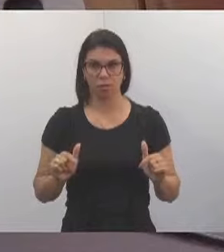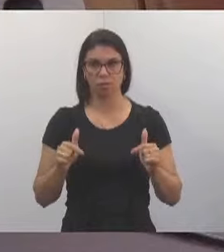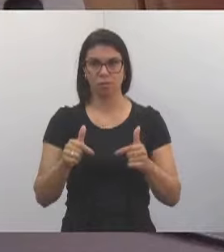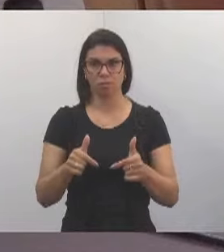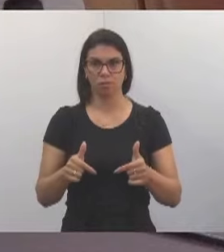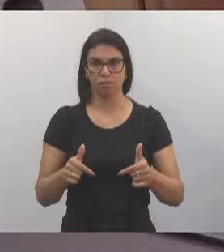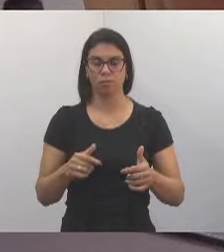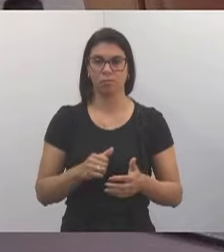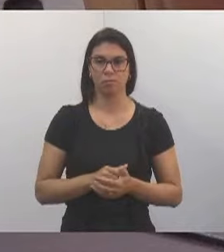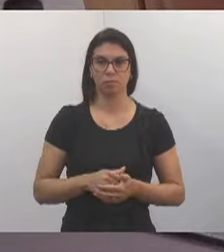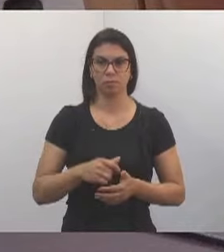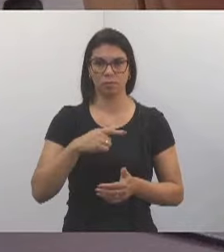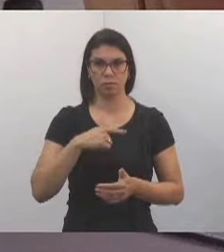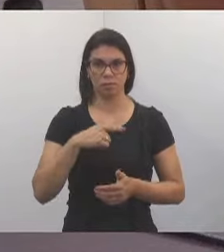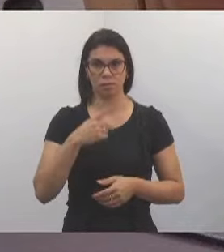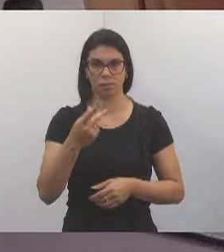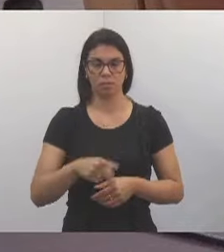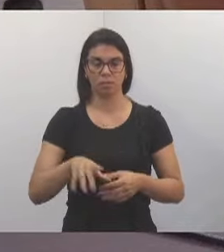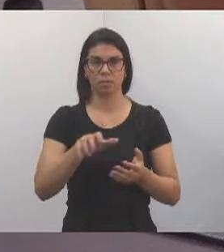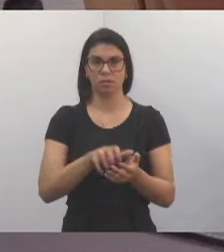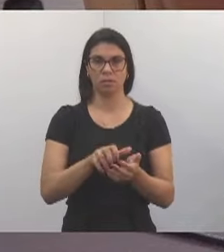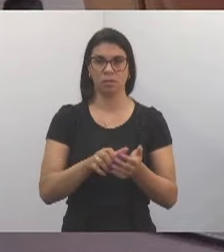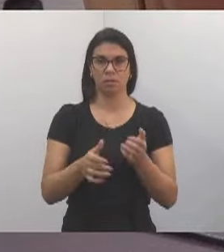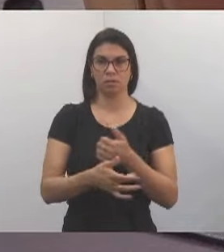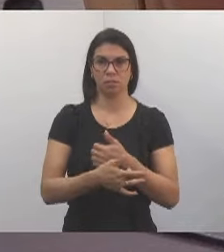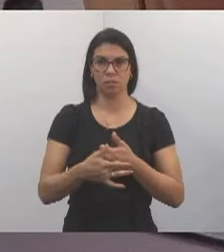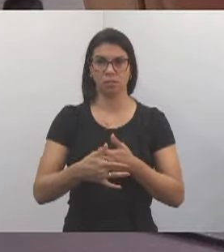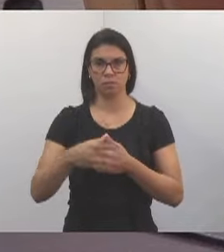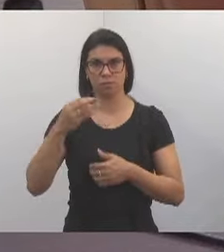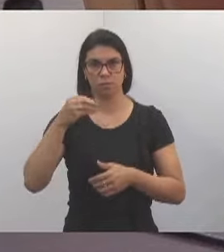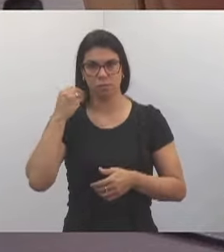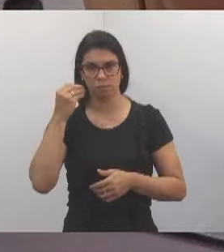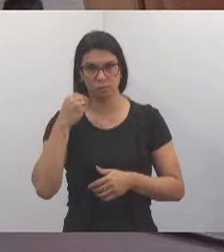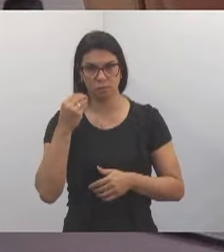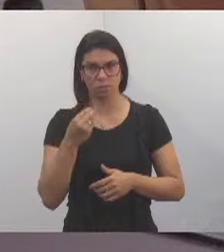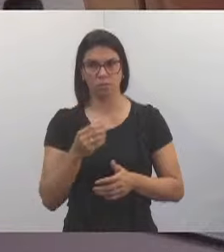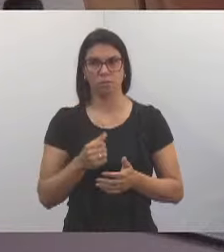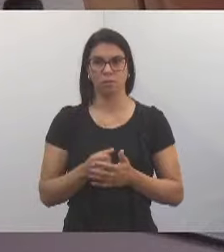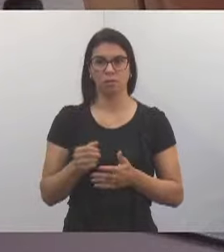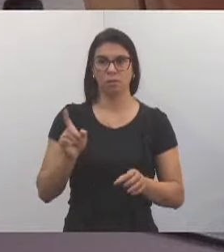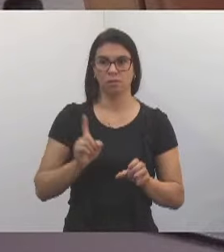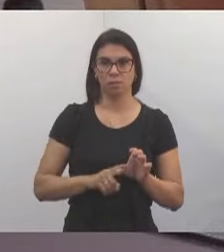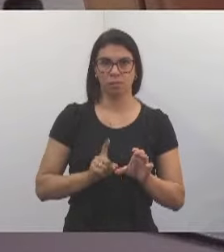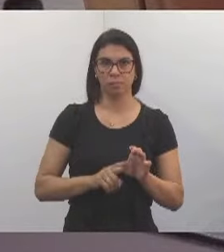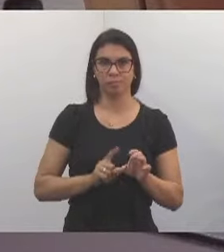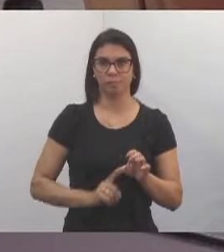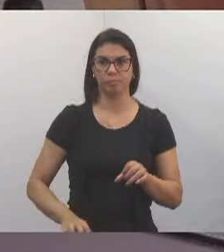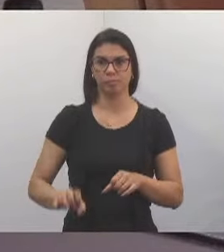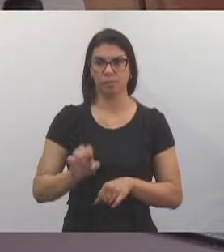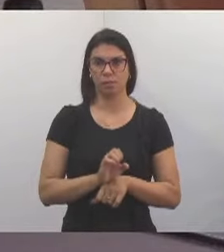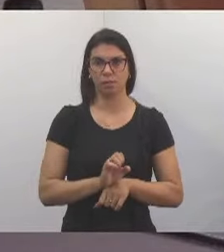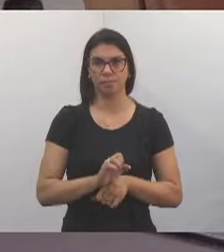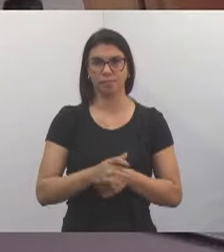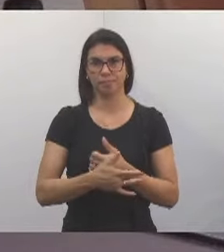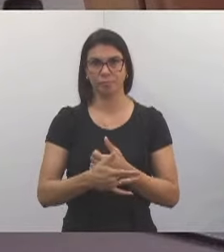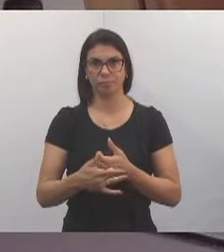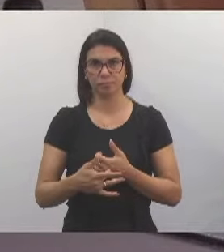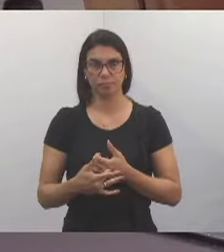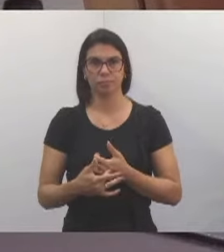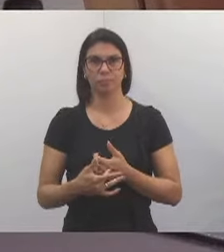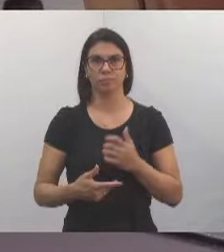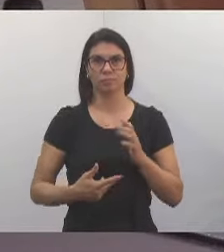ter na nossa cidade os exames mais próximos. Depender do Estado e ficar todo esse tempo sem os exames e sem